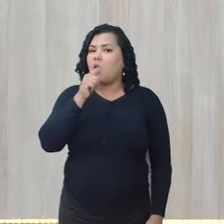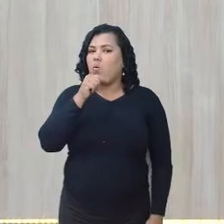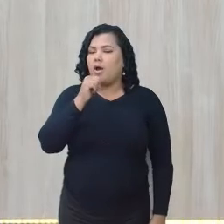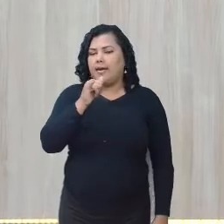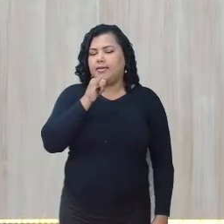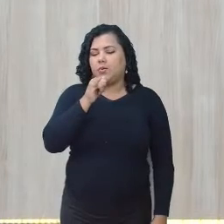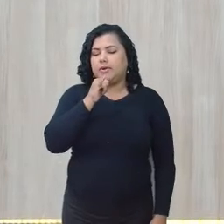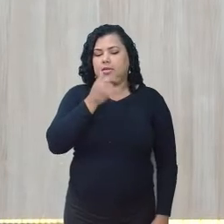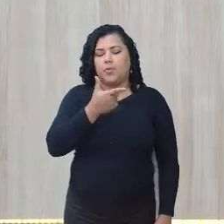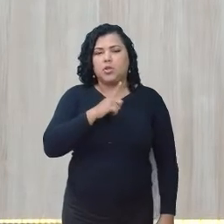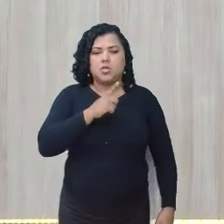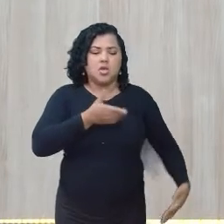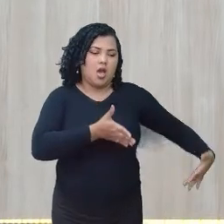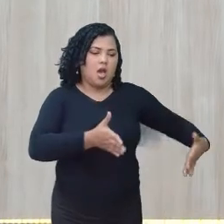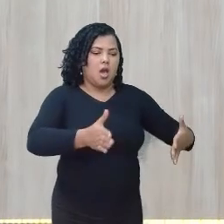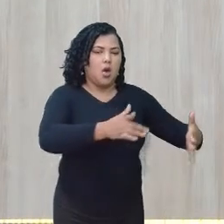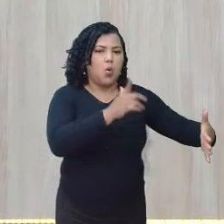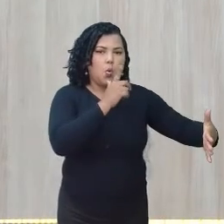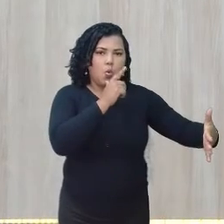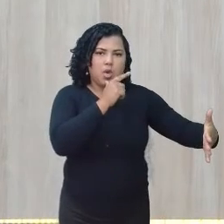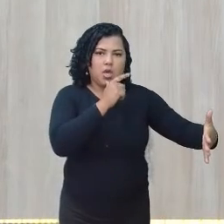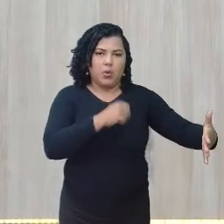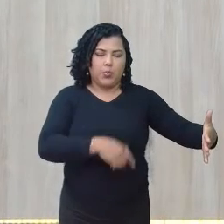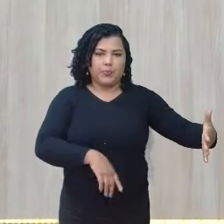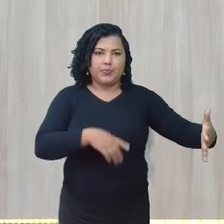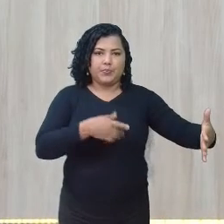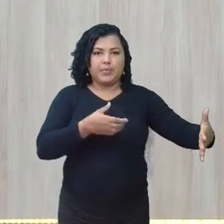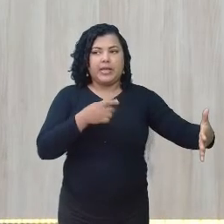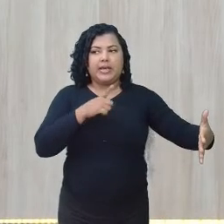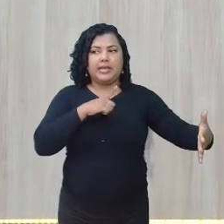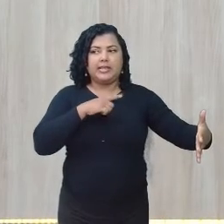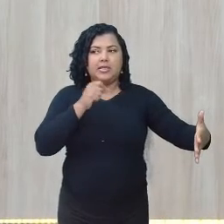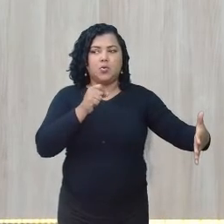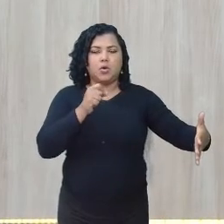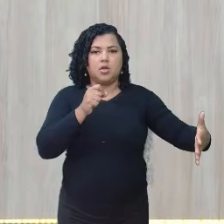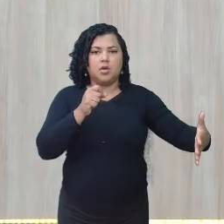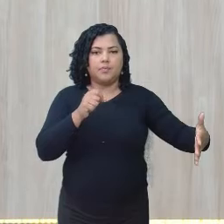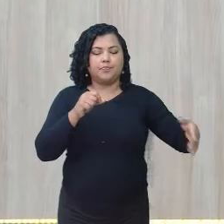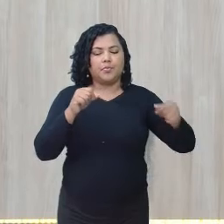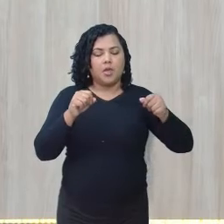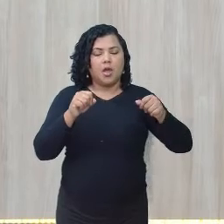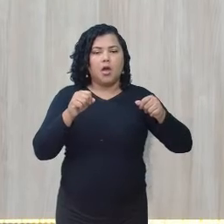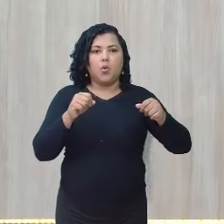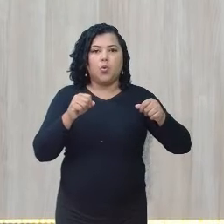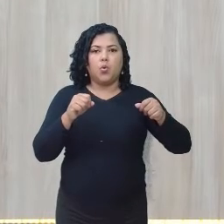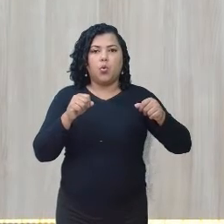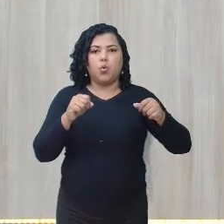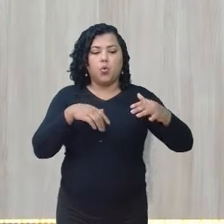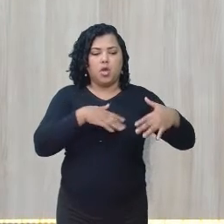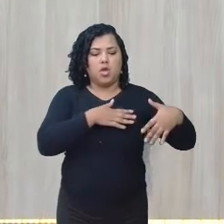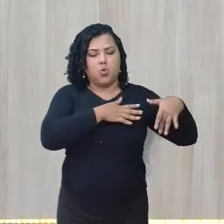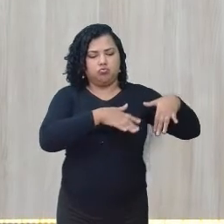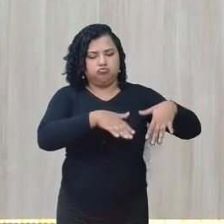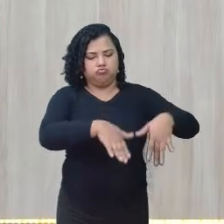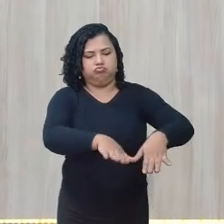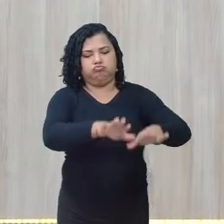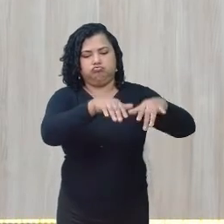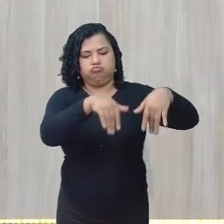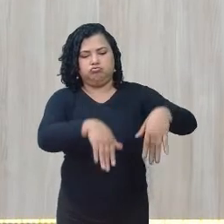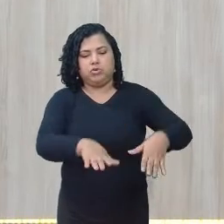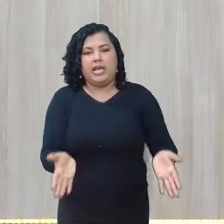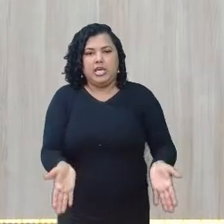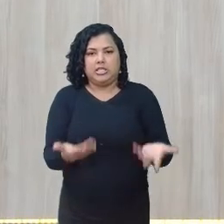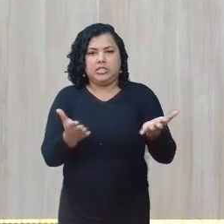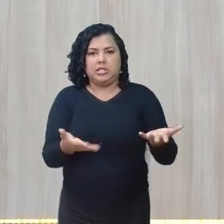córrego ou a um rio, e ali eles colocavam um pequeno moinho que ia girando de acordo com a correnteza